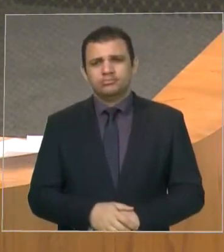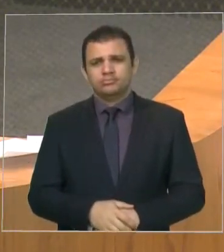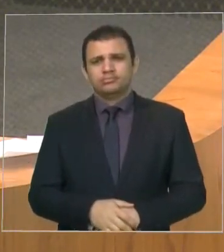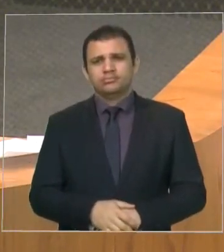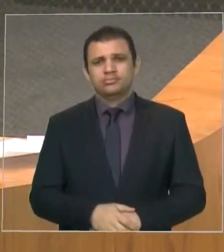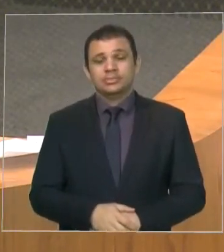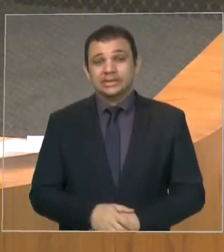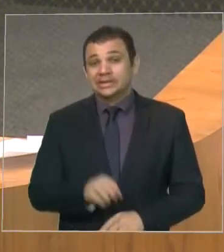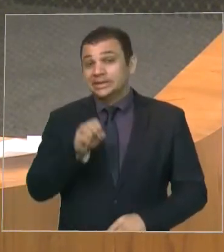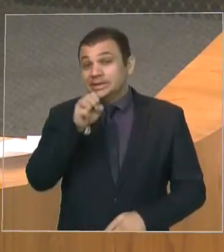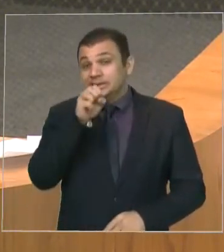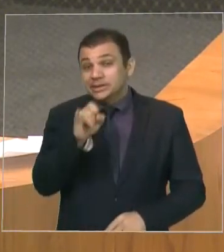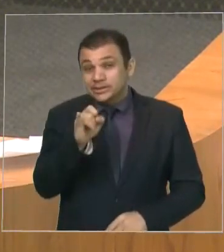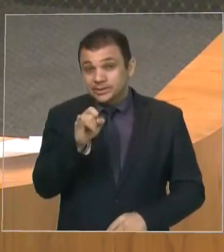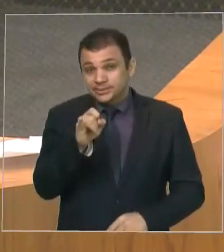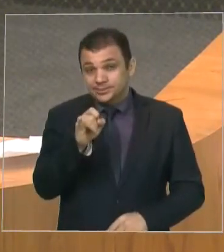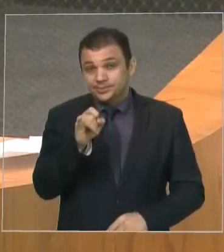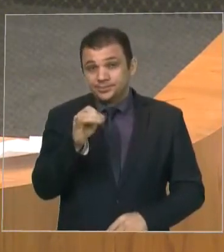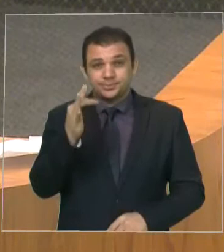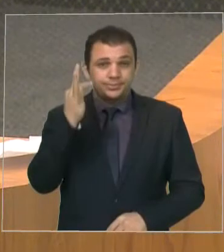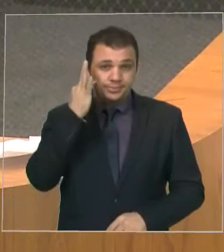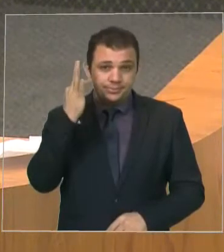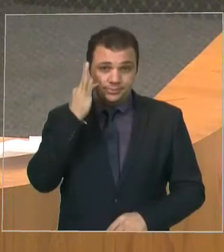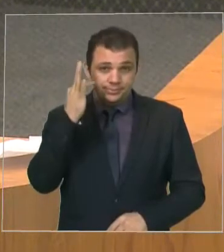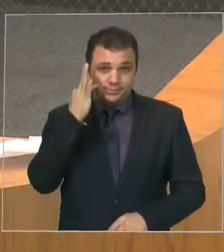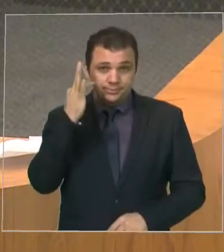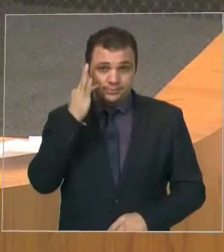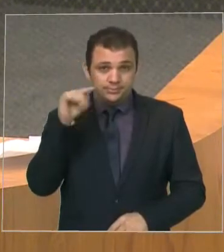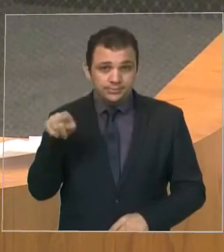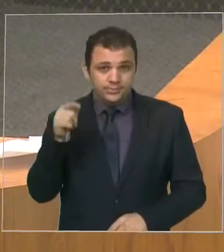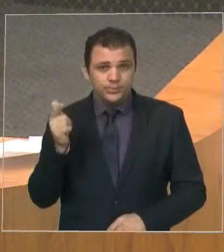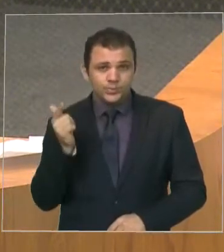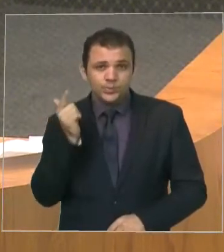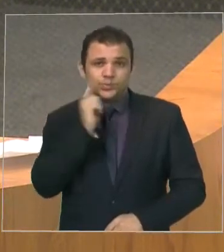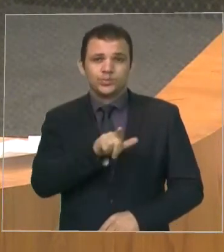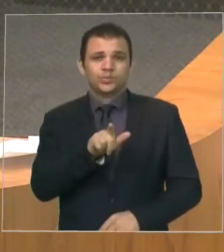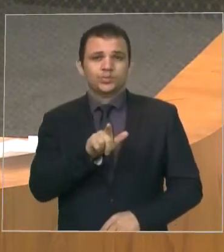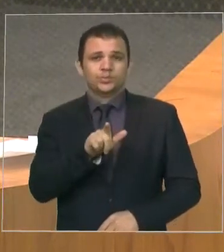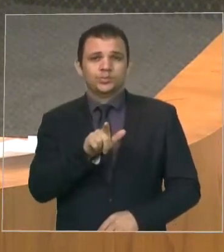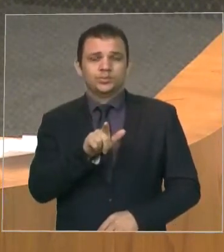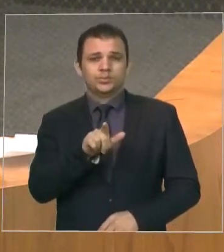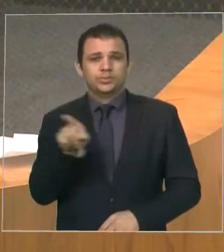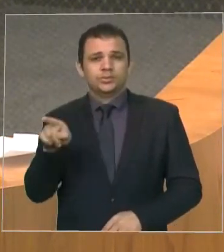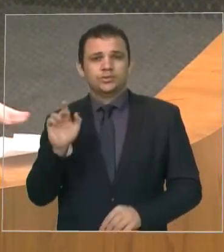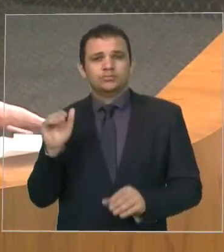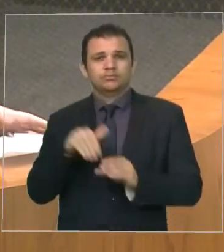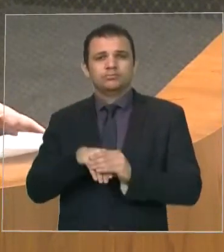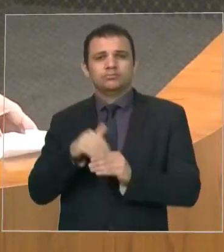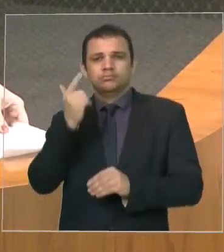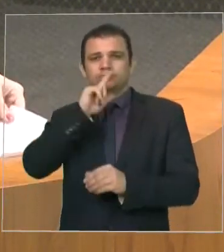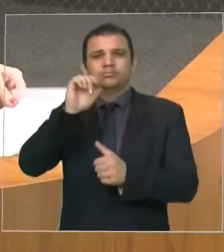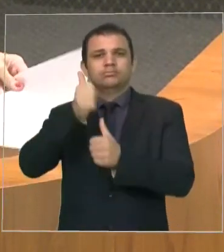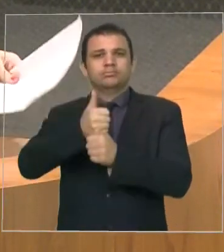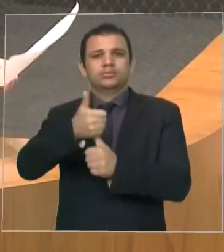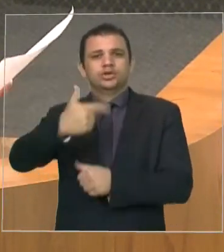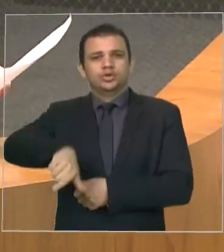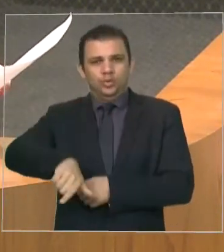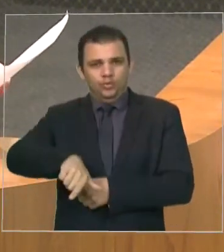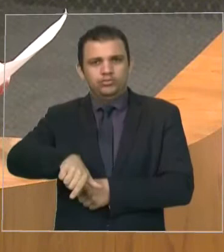E se Flávio Dino conseguisse se reeleger,